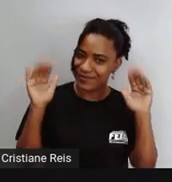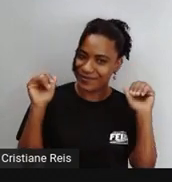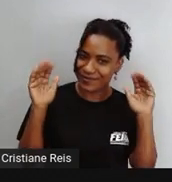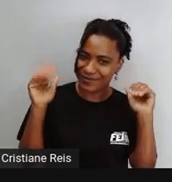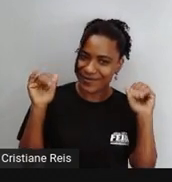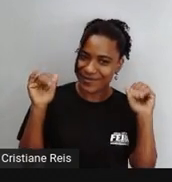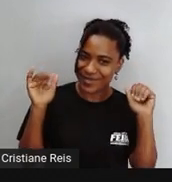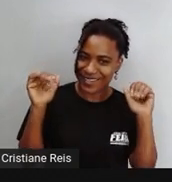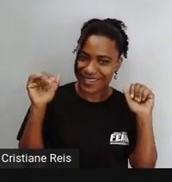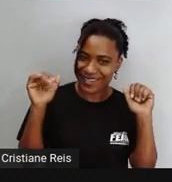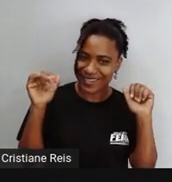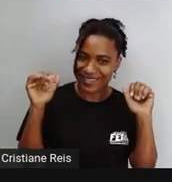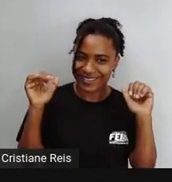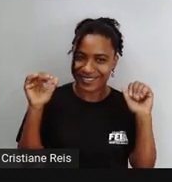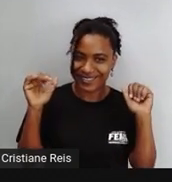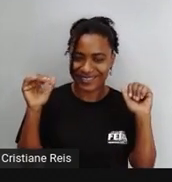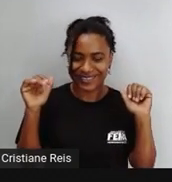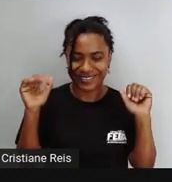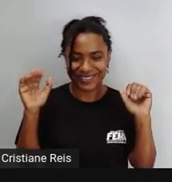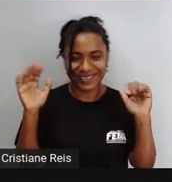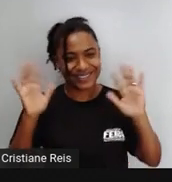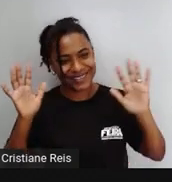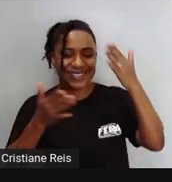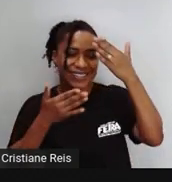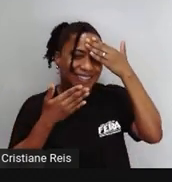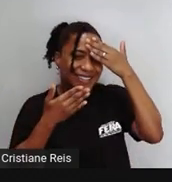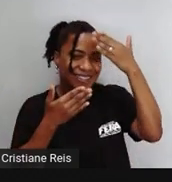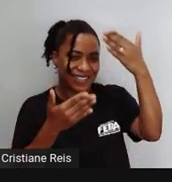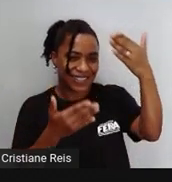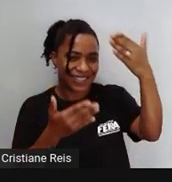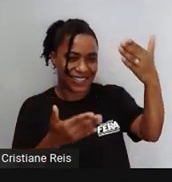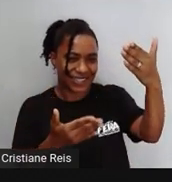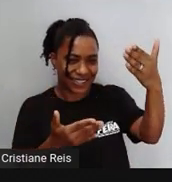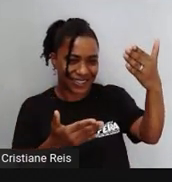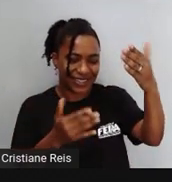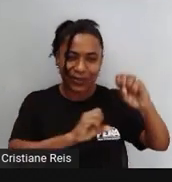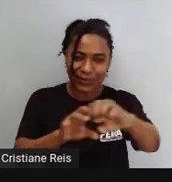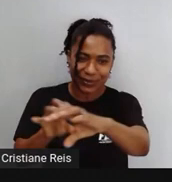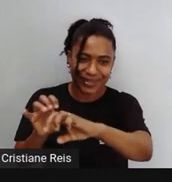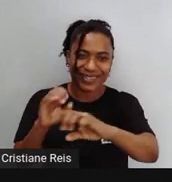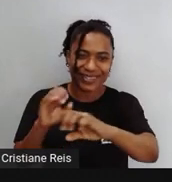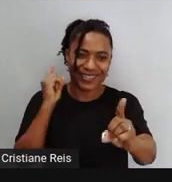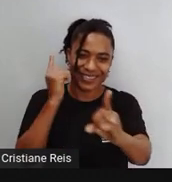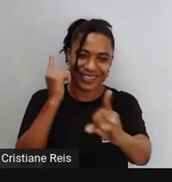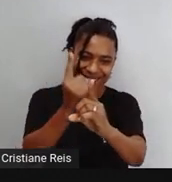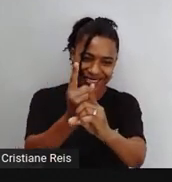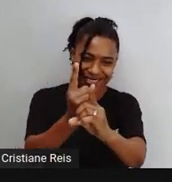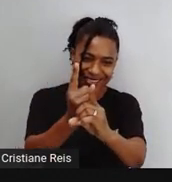Thank you for today. Obrigada pela aula de hoje e até a próxima.